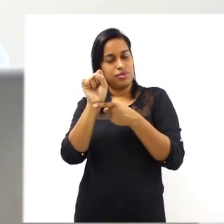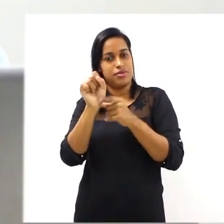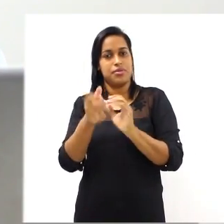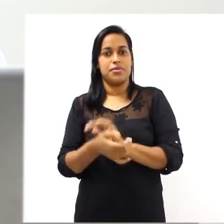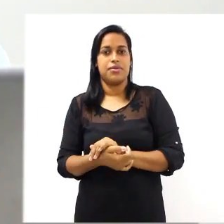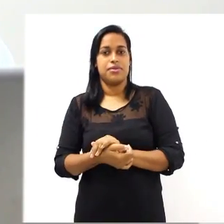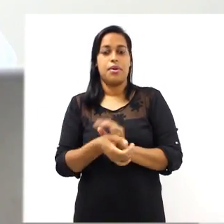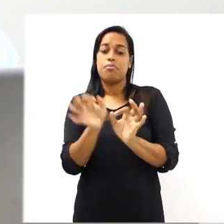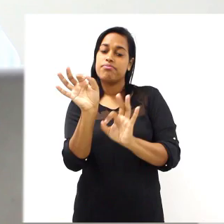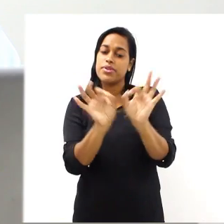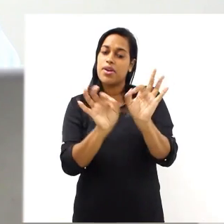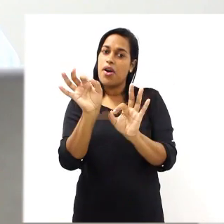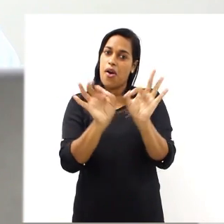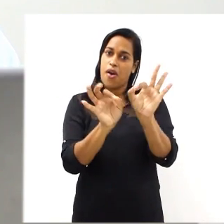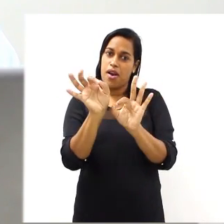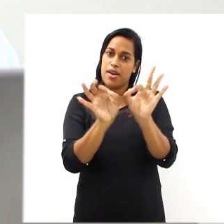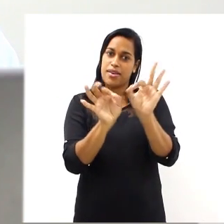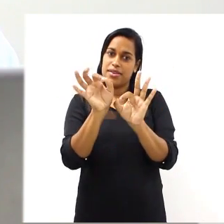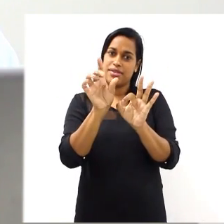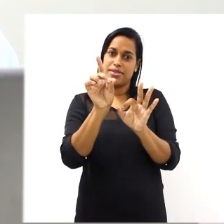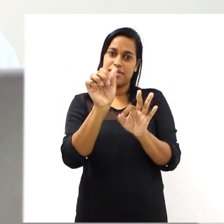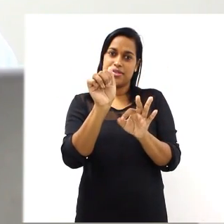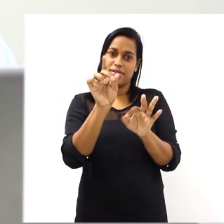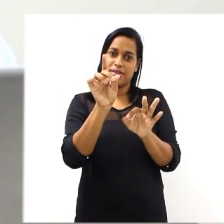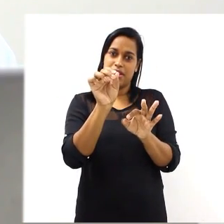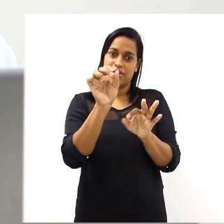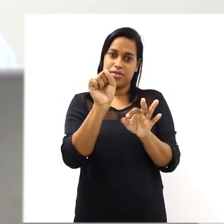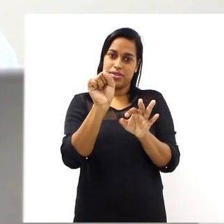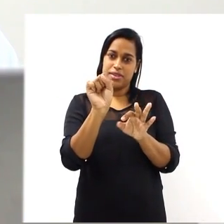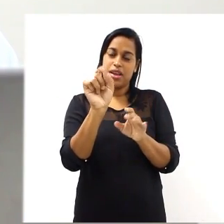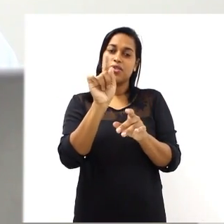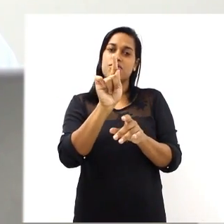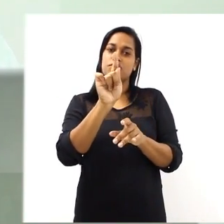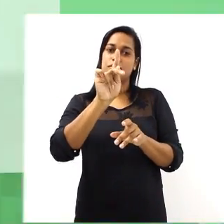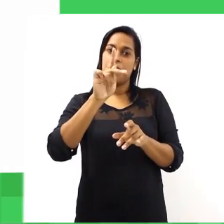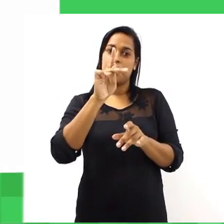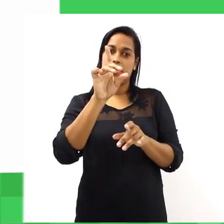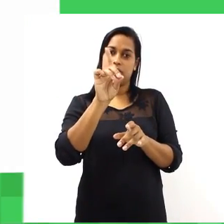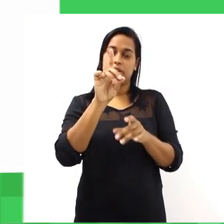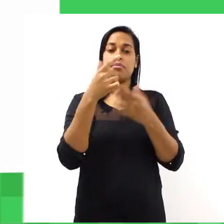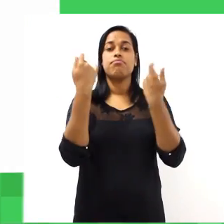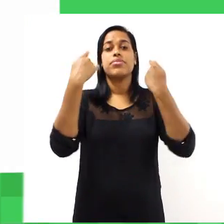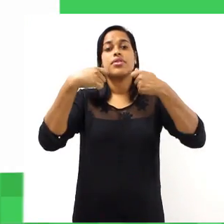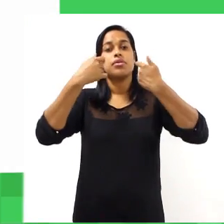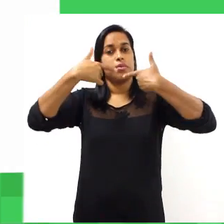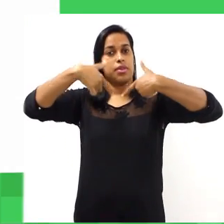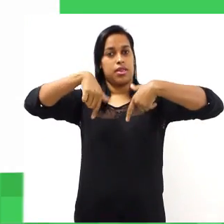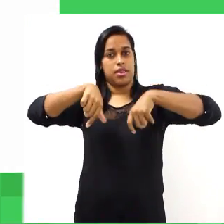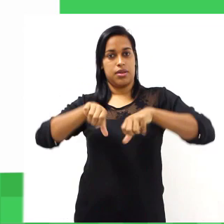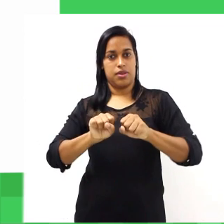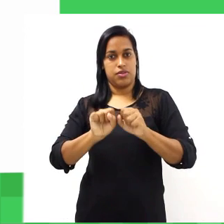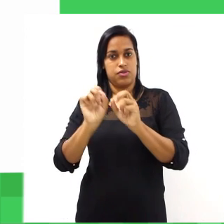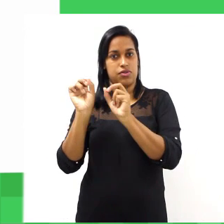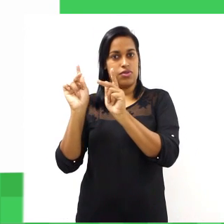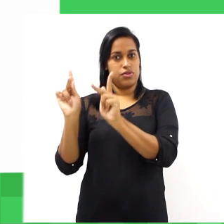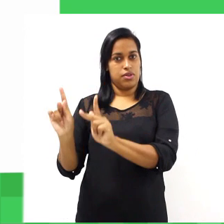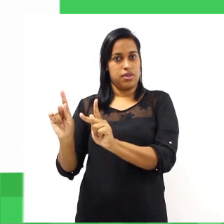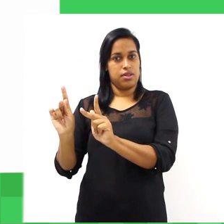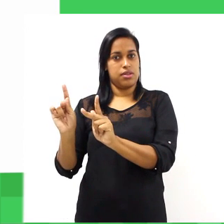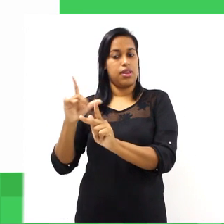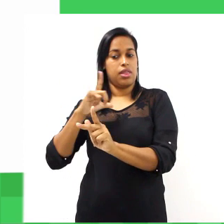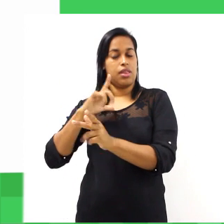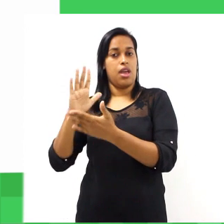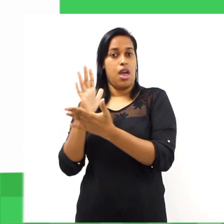Para manipular os dados através de um SGBD, precisamos de linguagens, ok? Existem